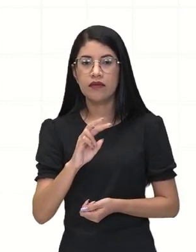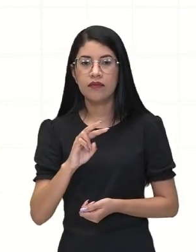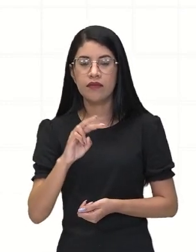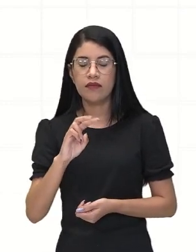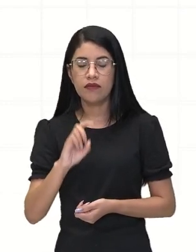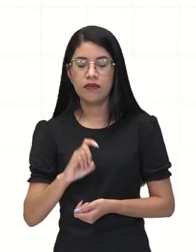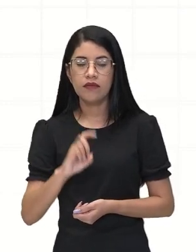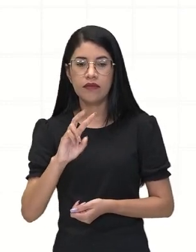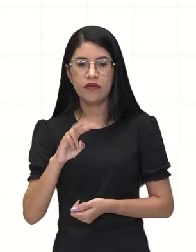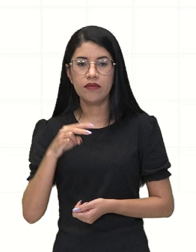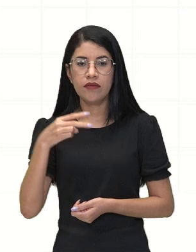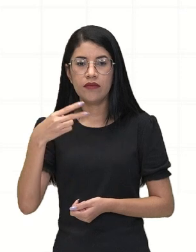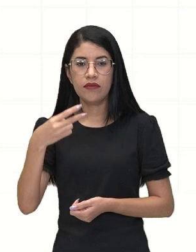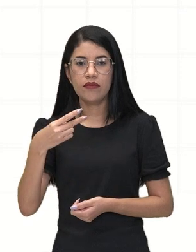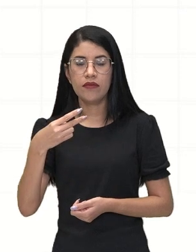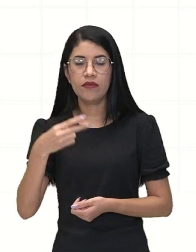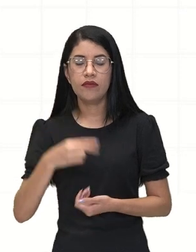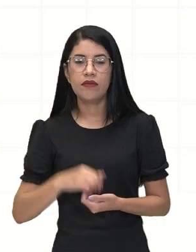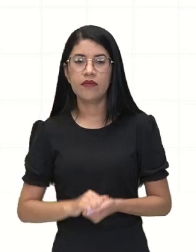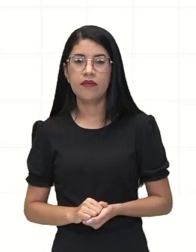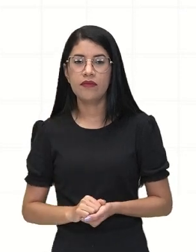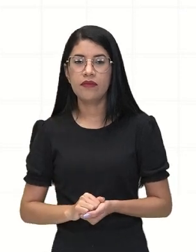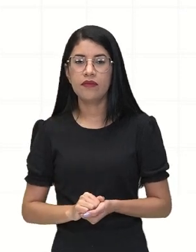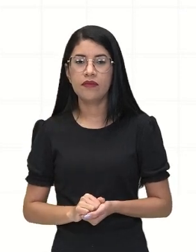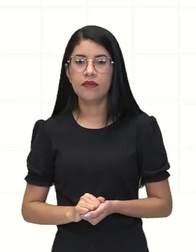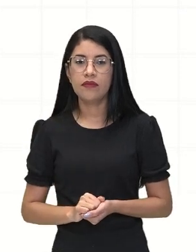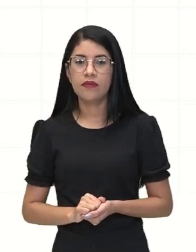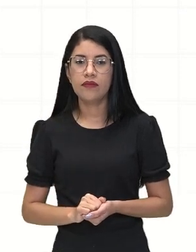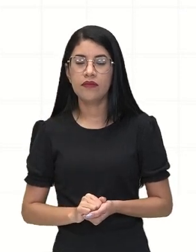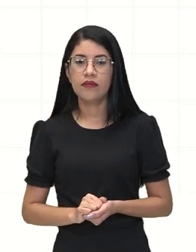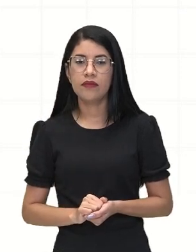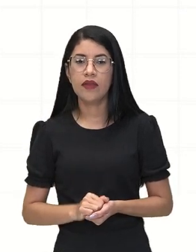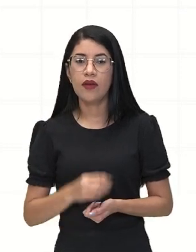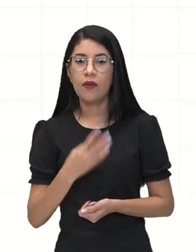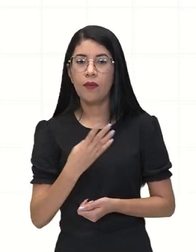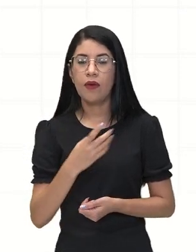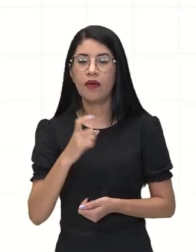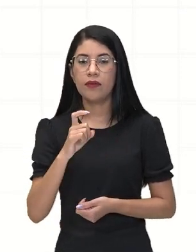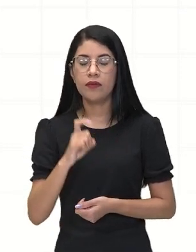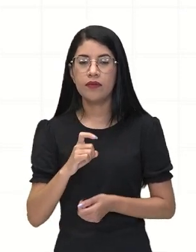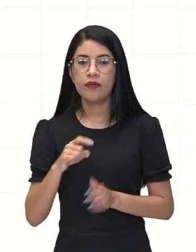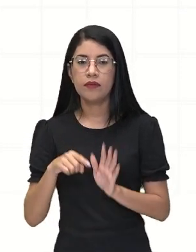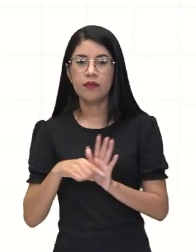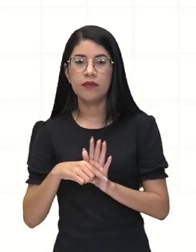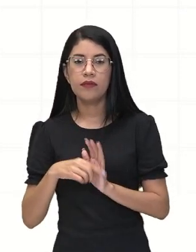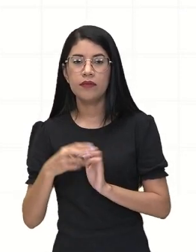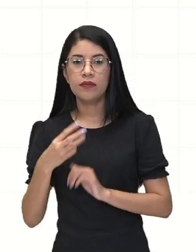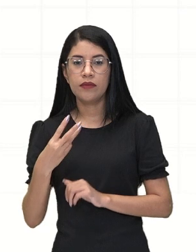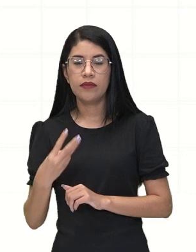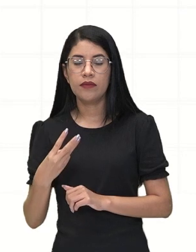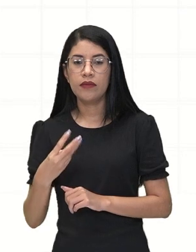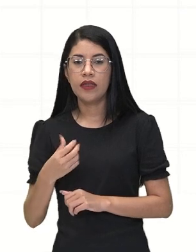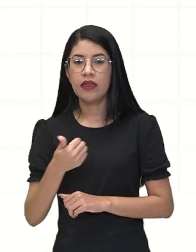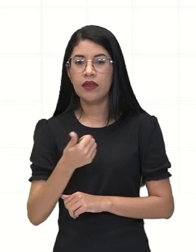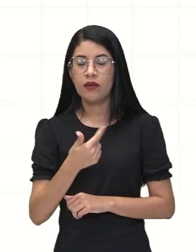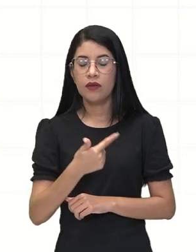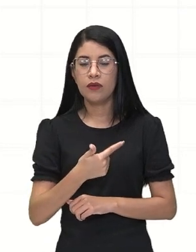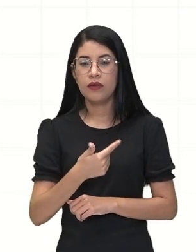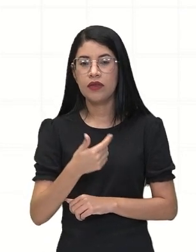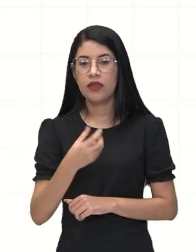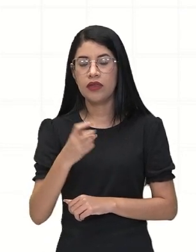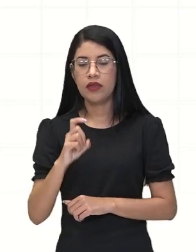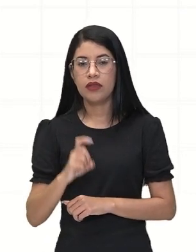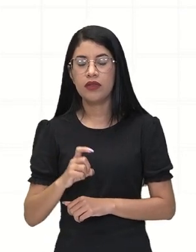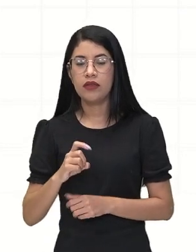vezes x, x ao quadrado. 4x vezes menos 3, menos 12x.